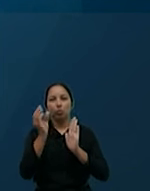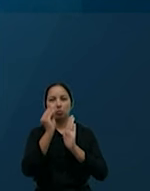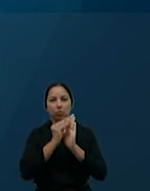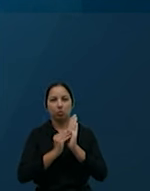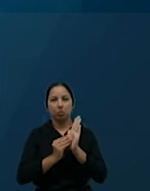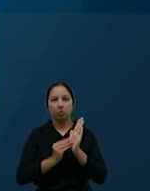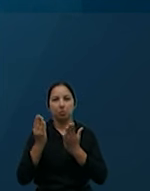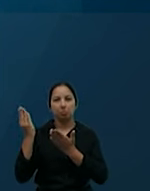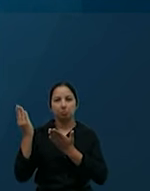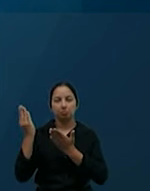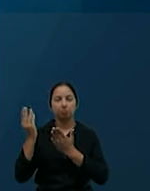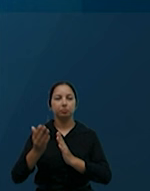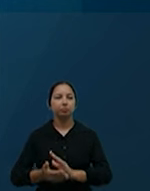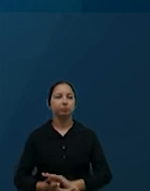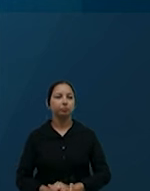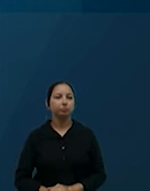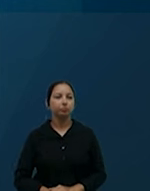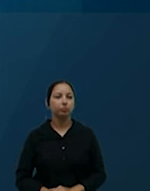1.880.241 e